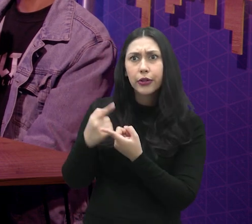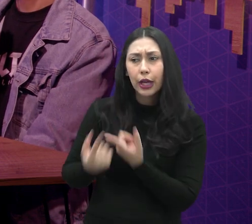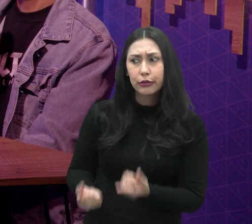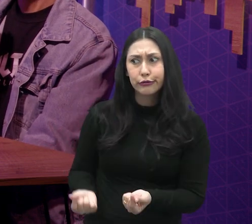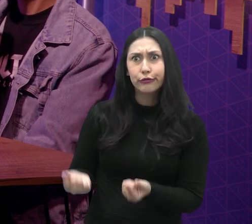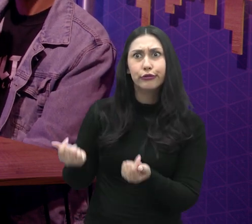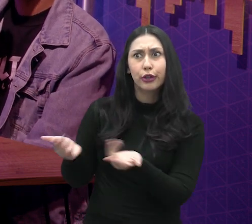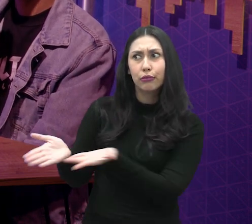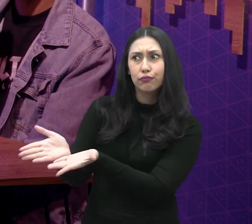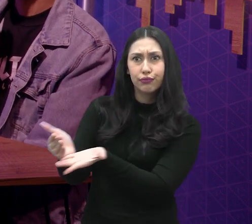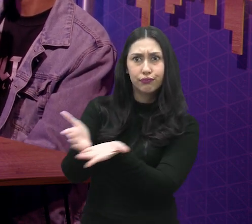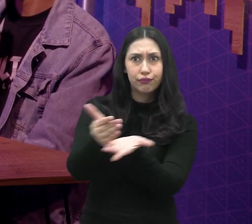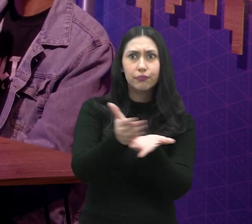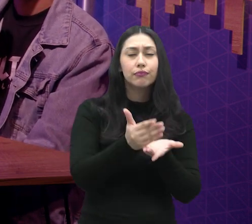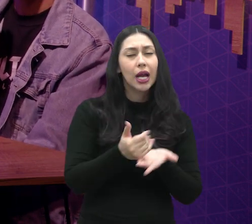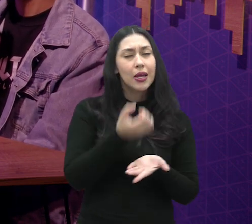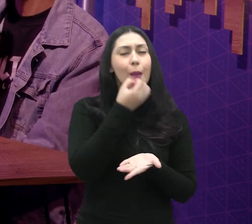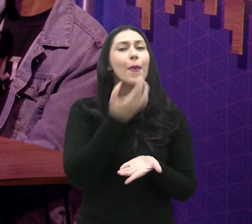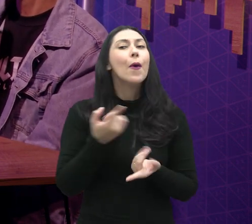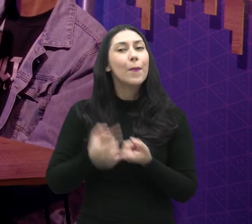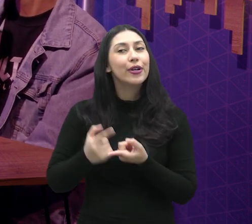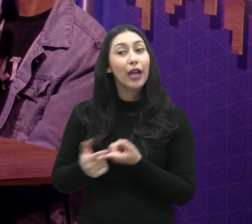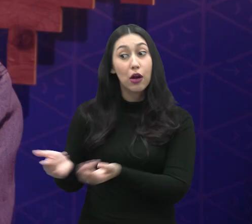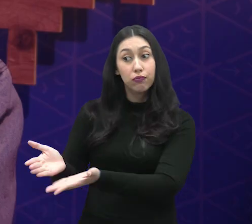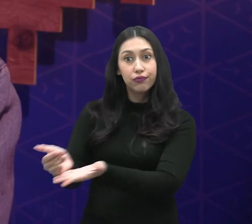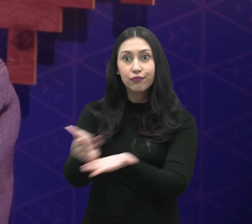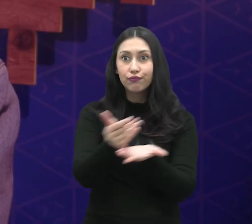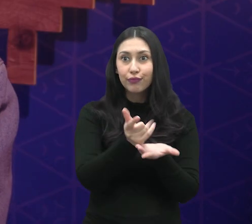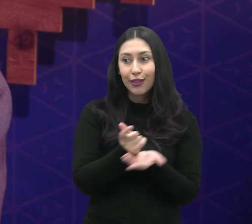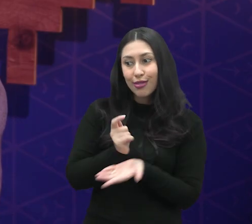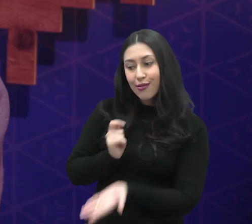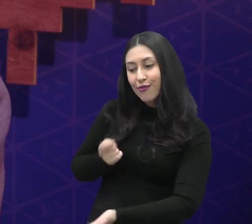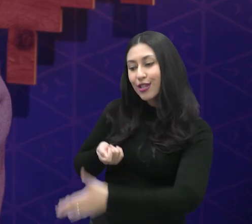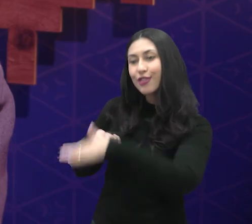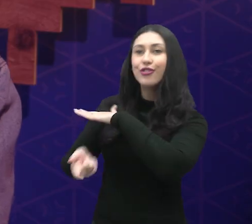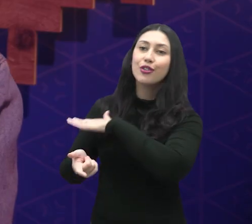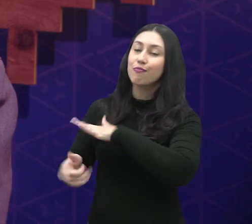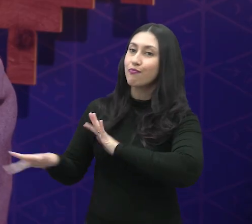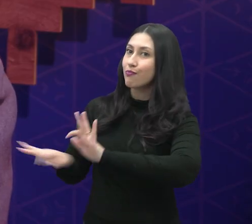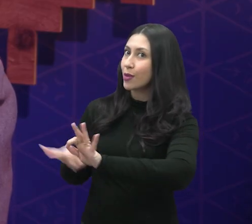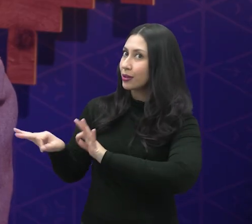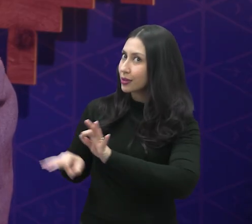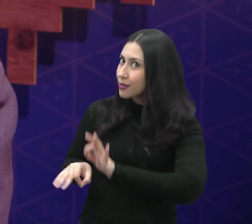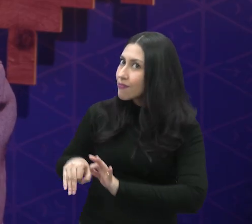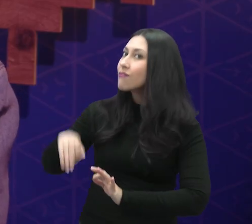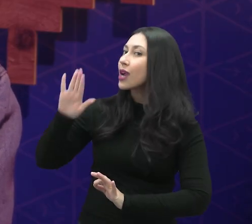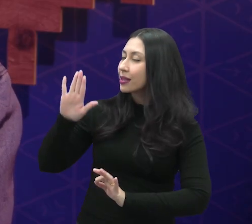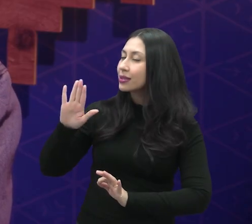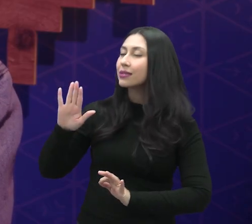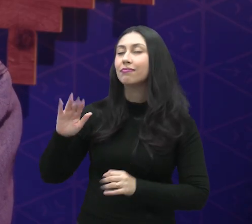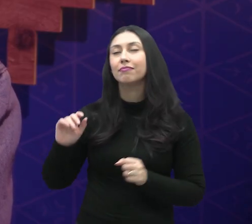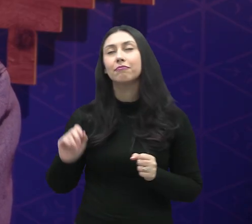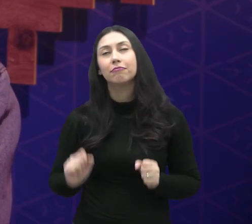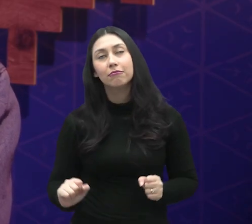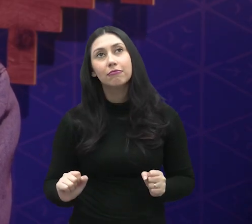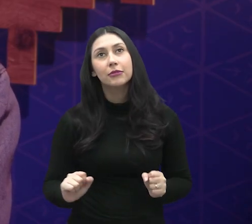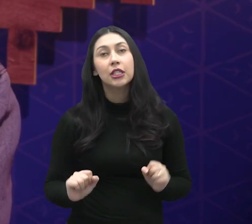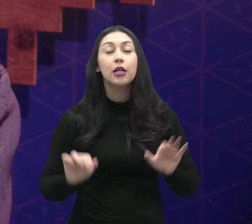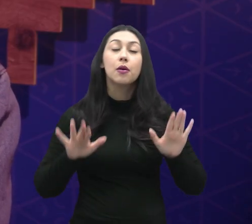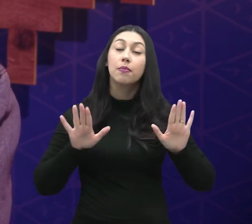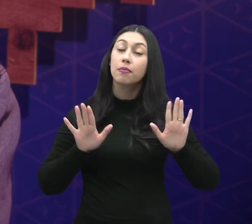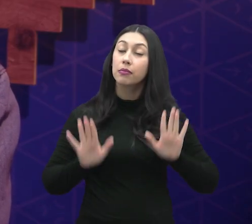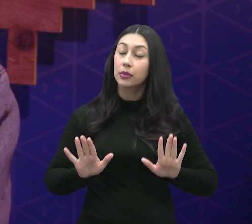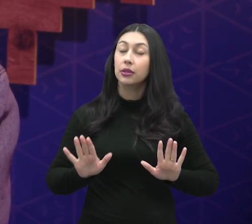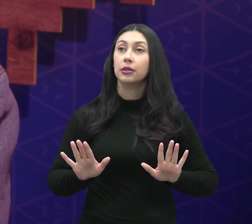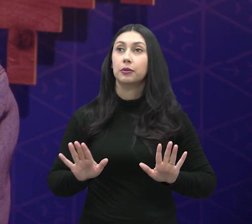que gerou bastante receita comercial para eles fazerem mais uma, né? Se não tivesse dado certo, talvez não viriam outras, né? Mas eu